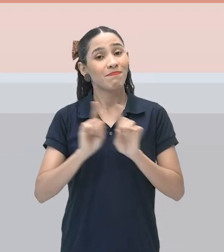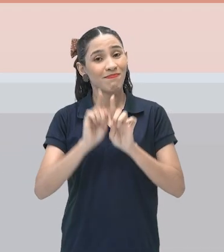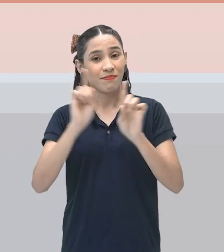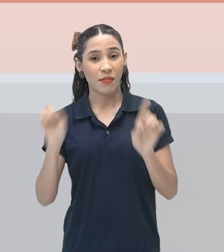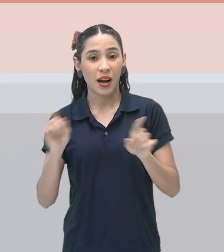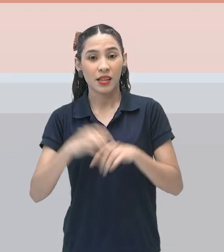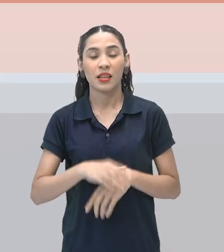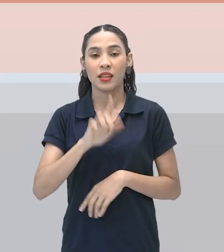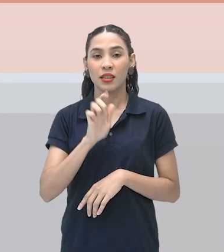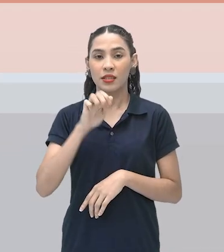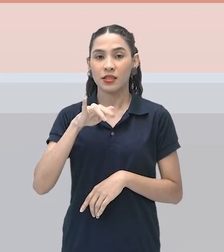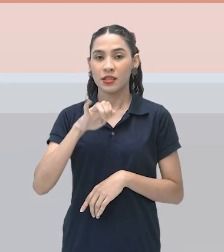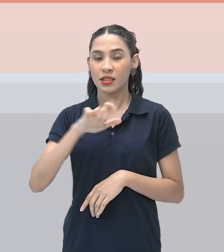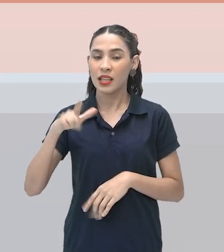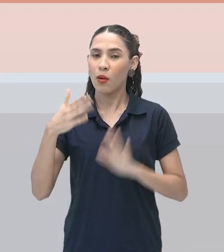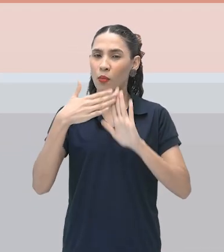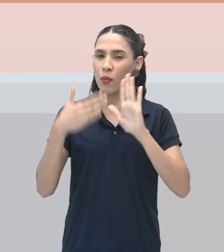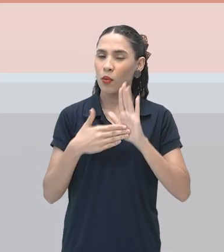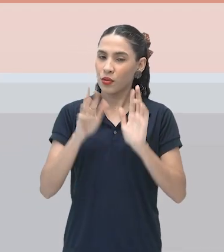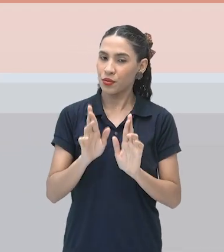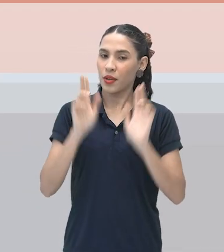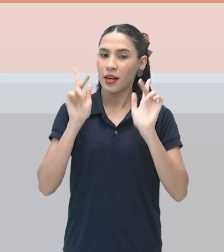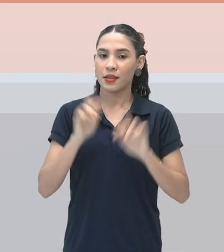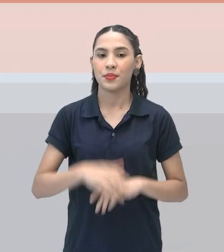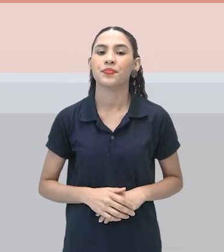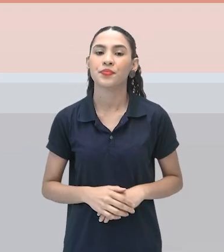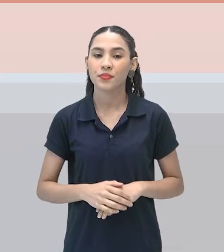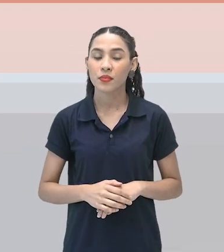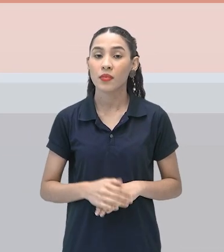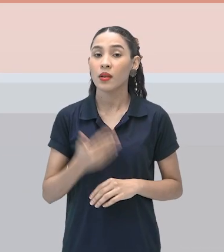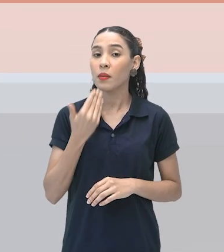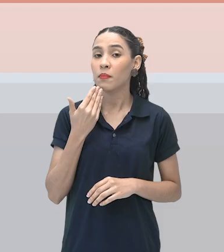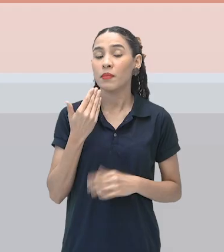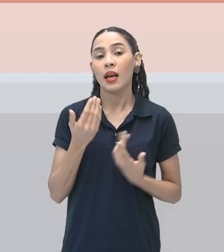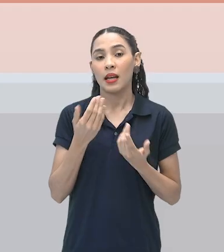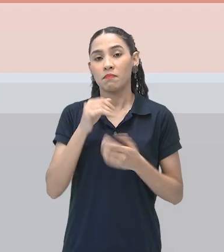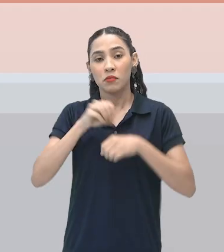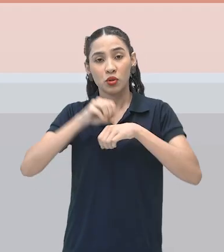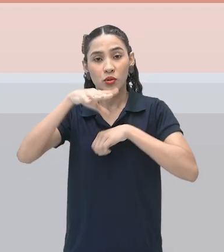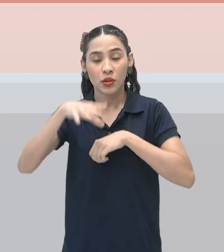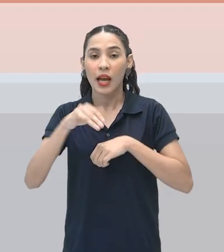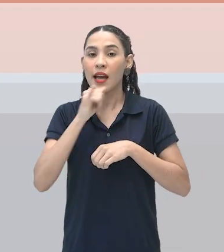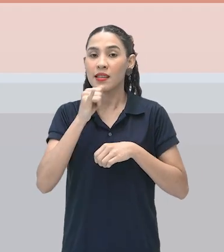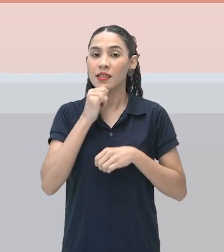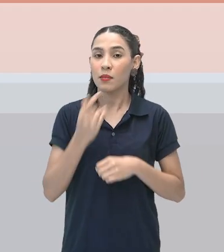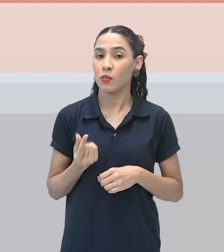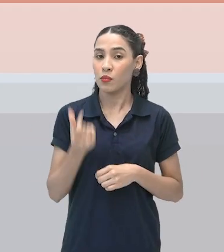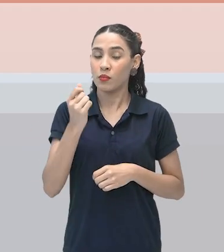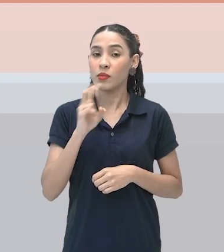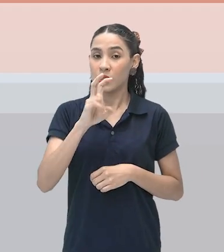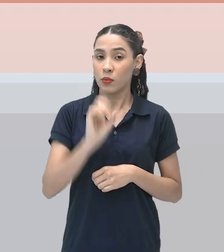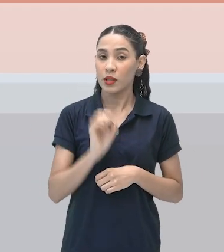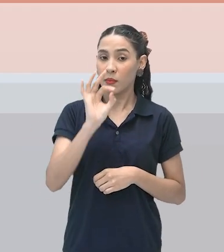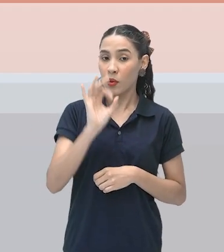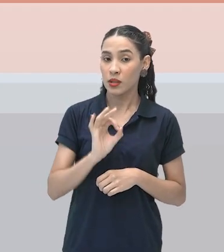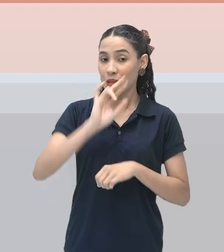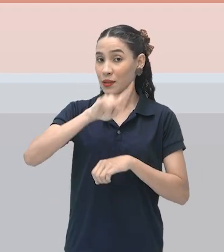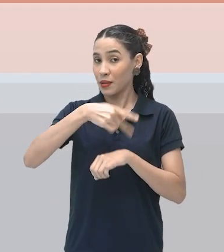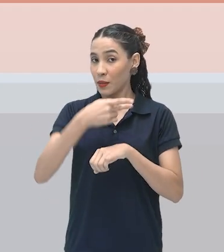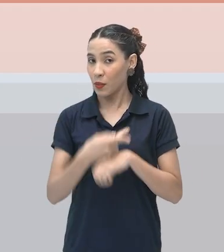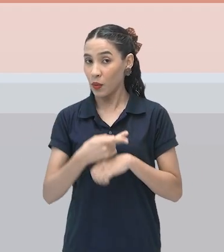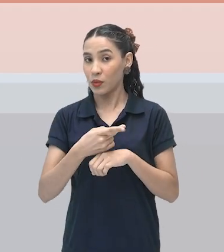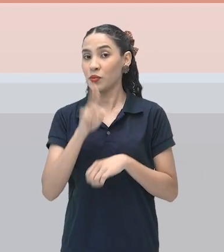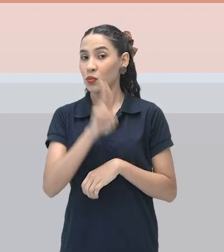No entanto, Janiel decidiu propor algo diferente. Ele sugeriu aumentar o valor inicial em 50%